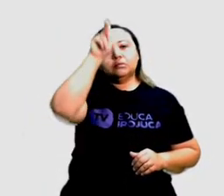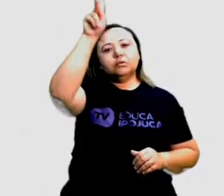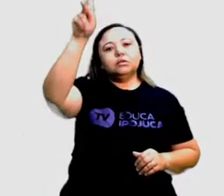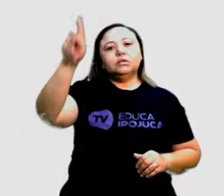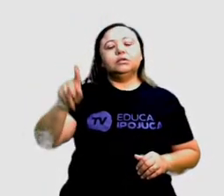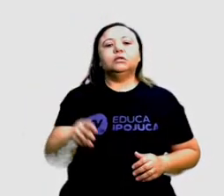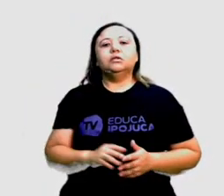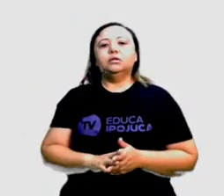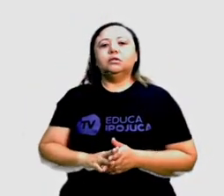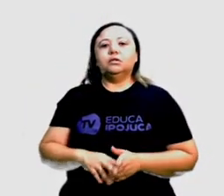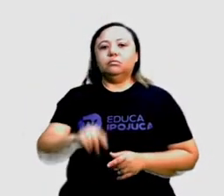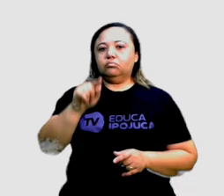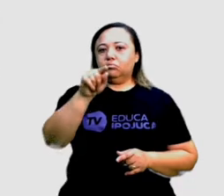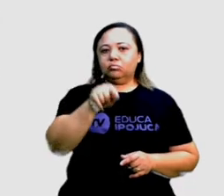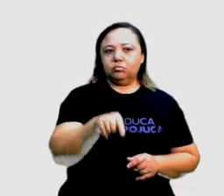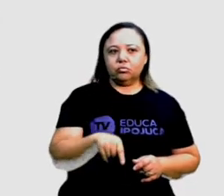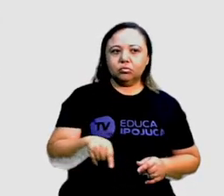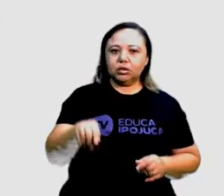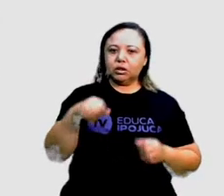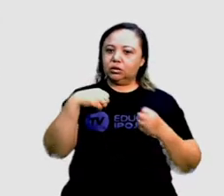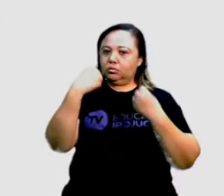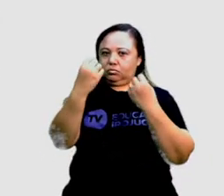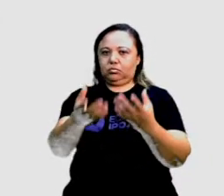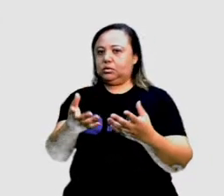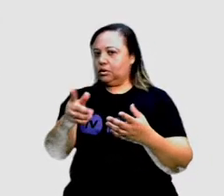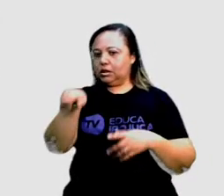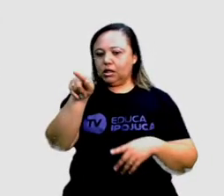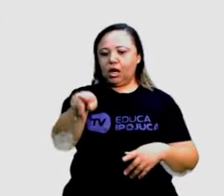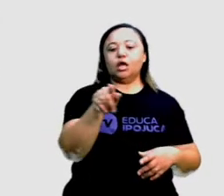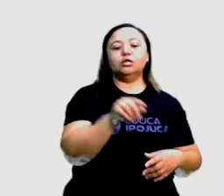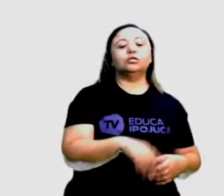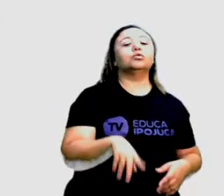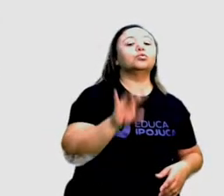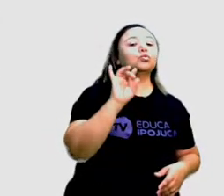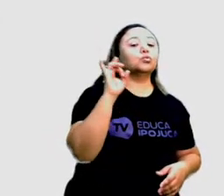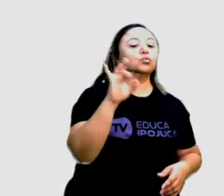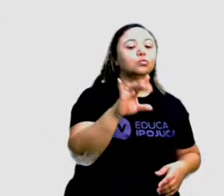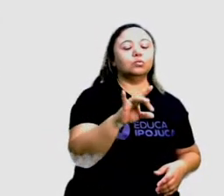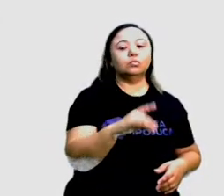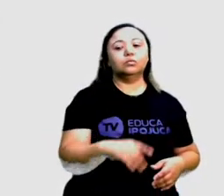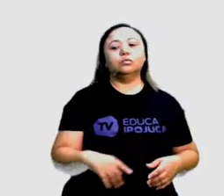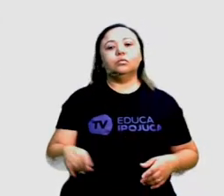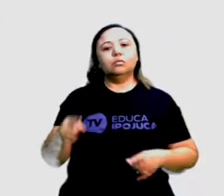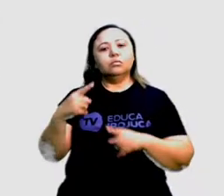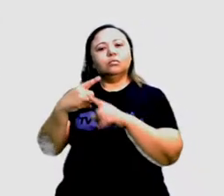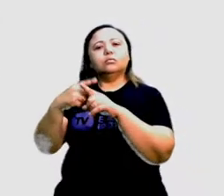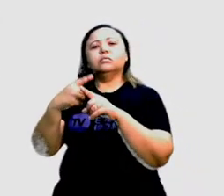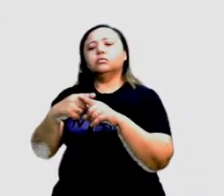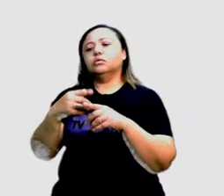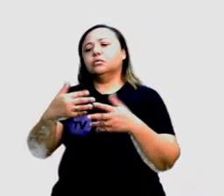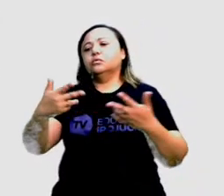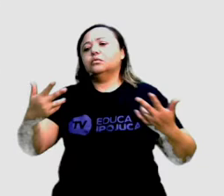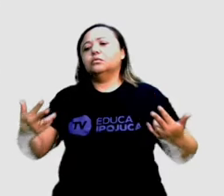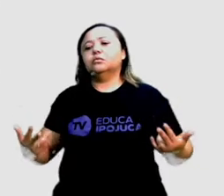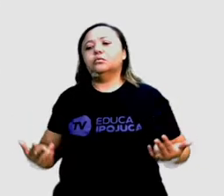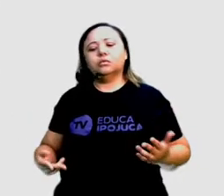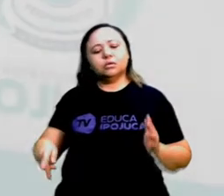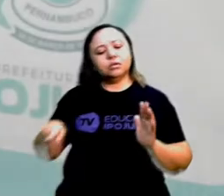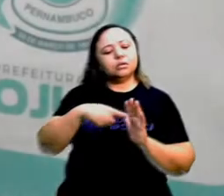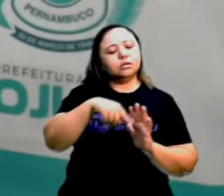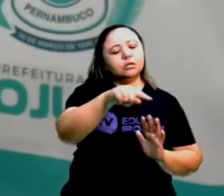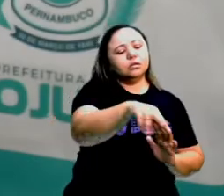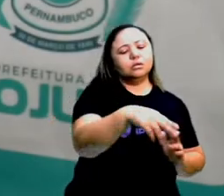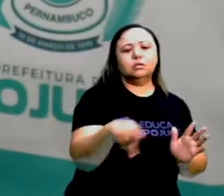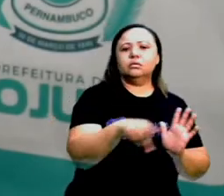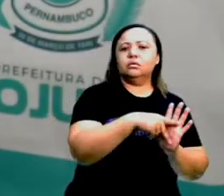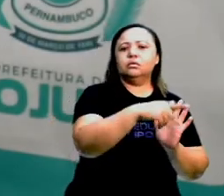tentador. Não dê, elas são suas. Laura espantou-se um pouco, porque as coisas nunca eram dela. Então veja